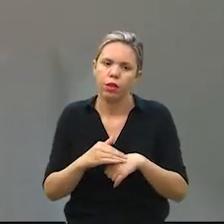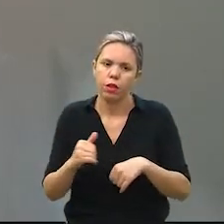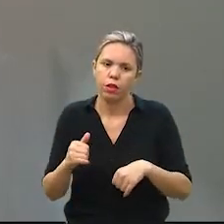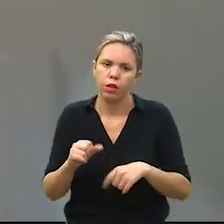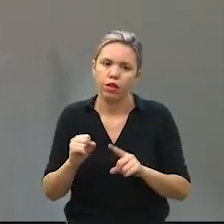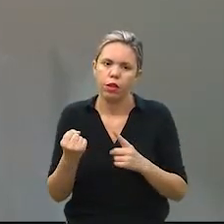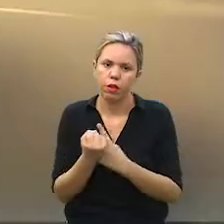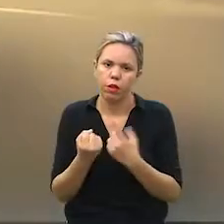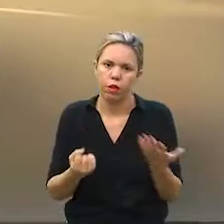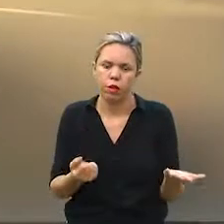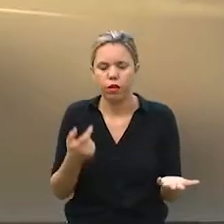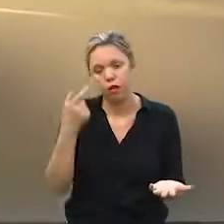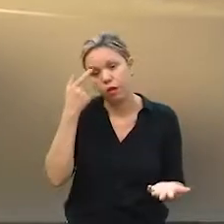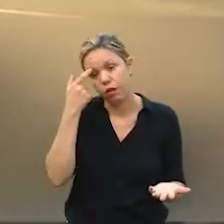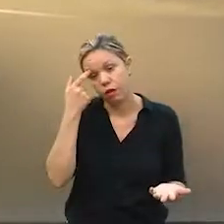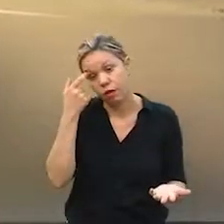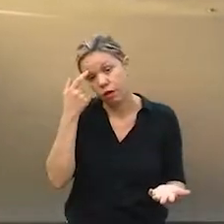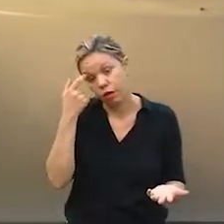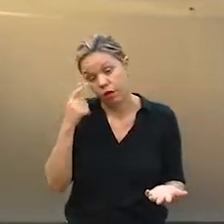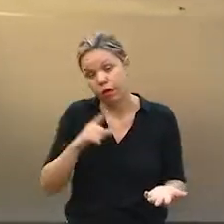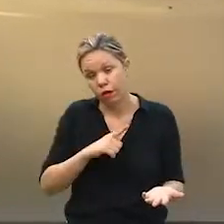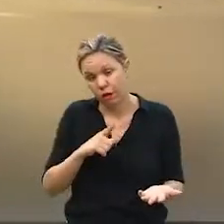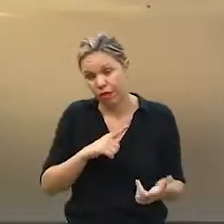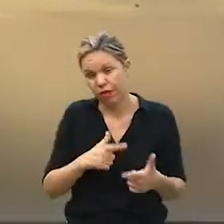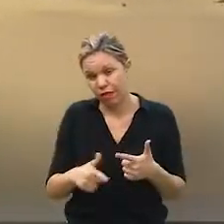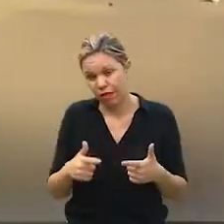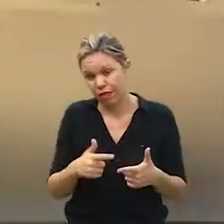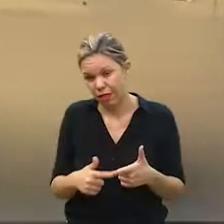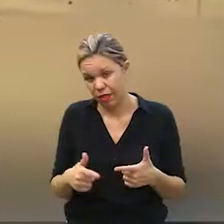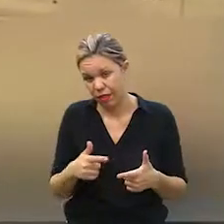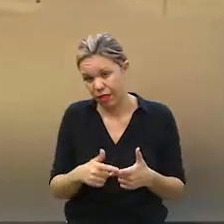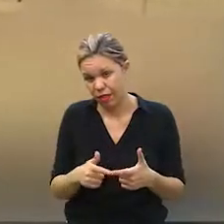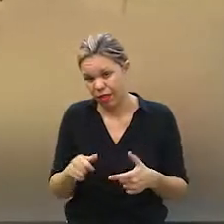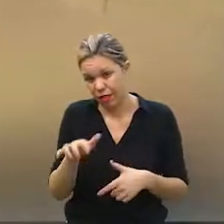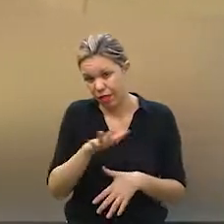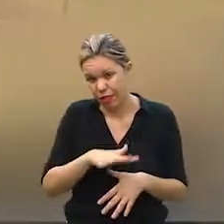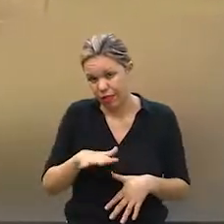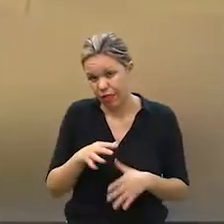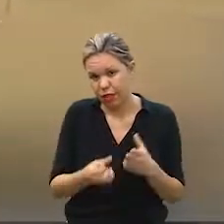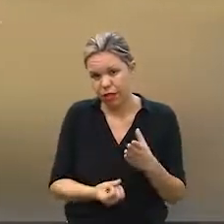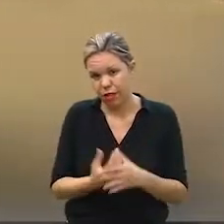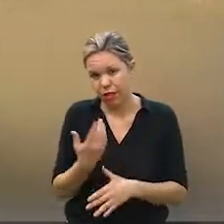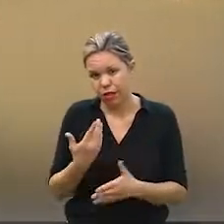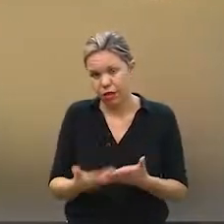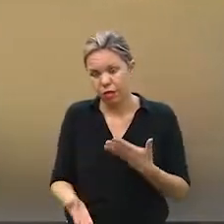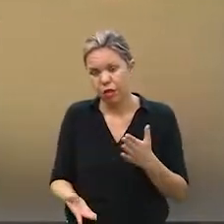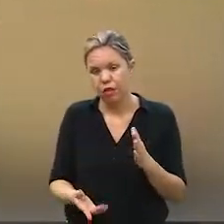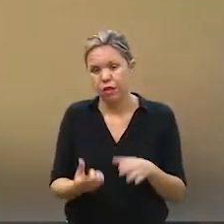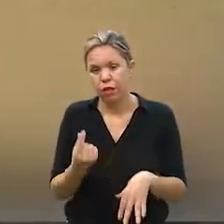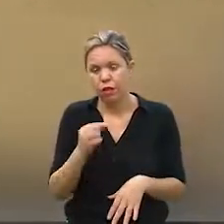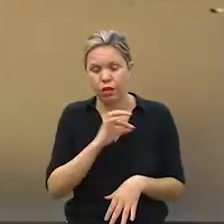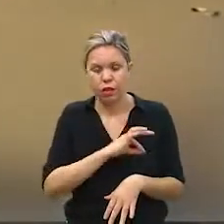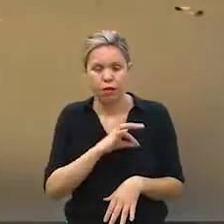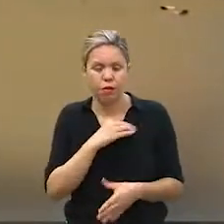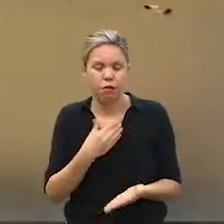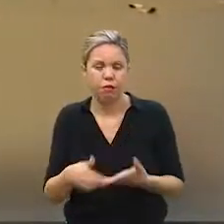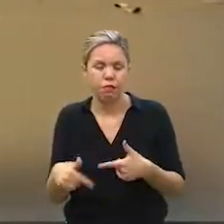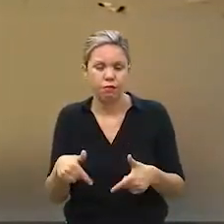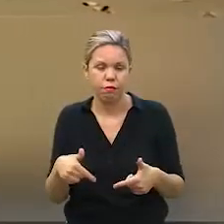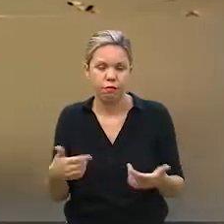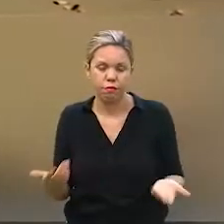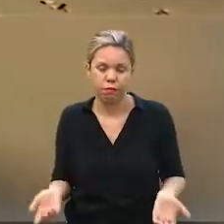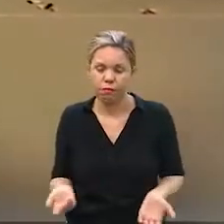assistência social, porque nós temos aí um problema gerado com uma perda de renda, ou perda de